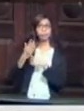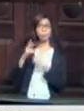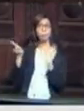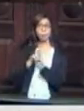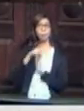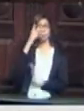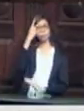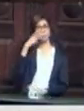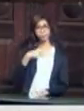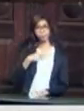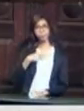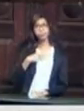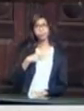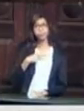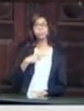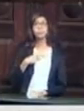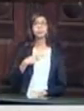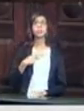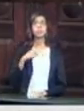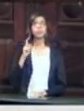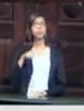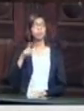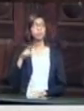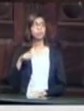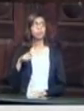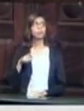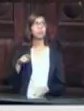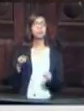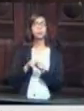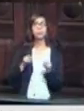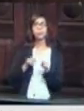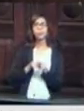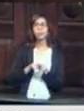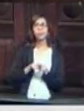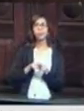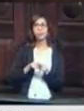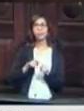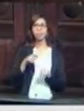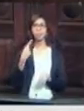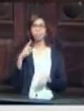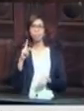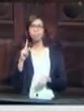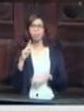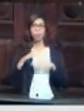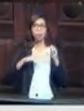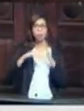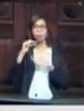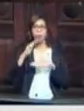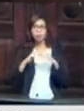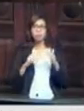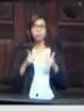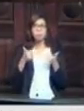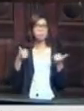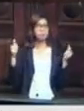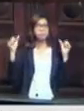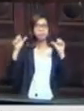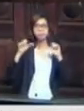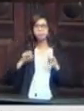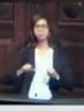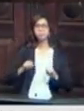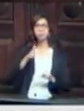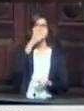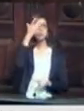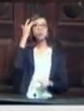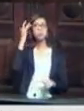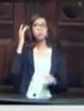próprios e em detrimento da deterioração da qualidade de vida das população e